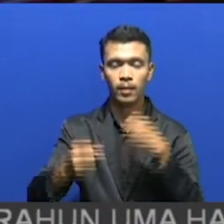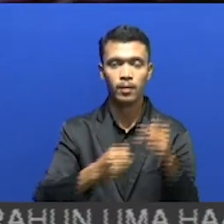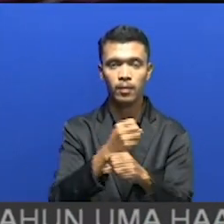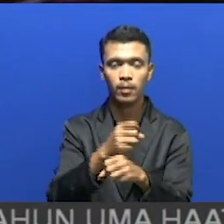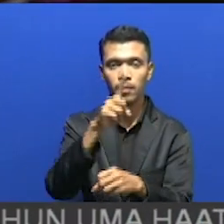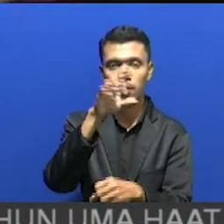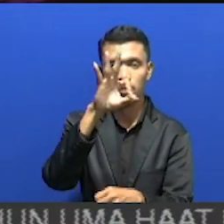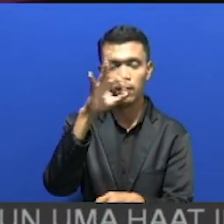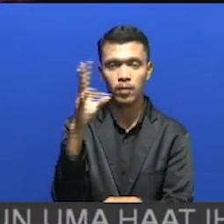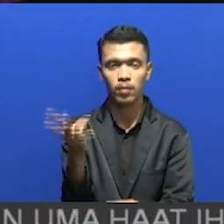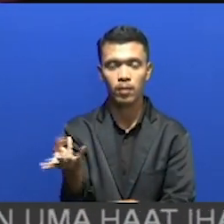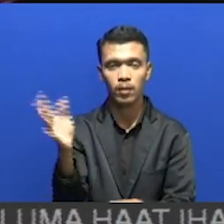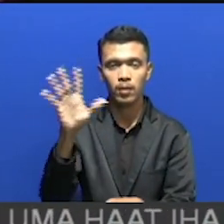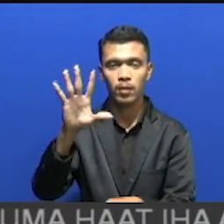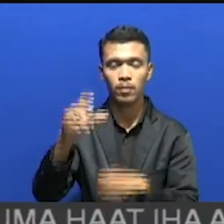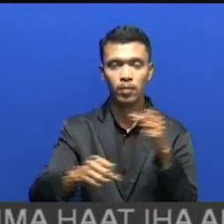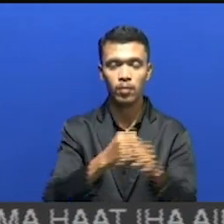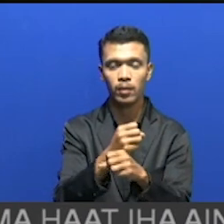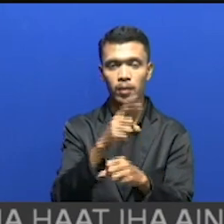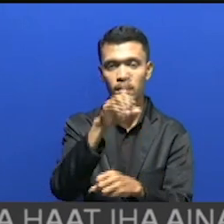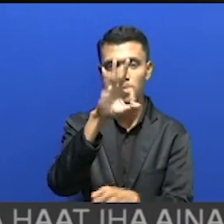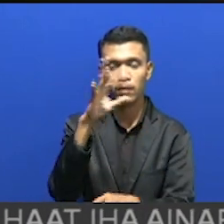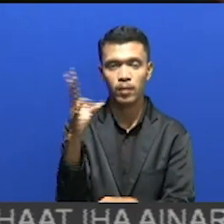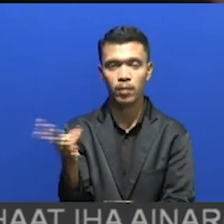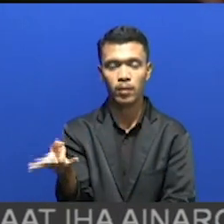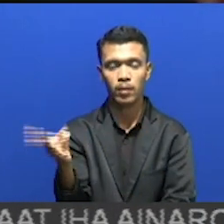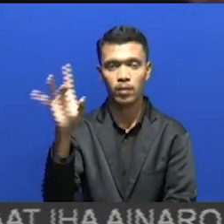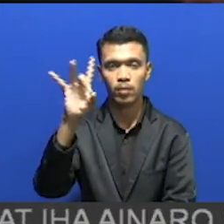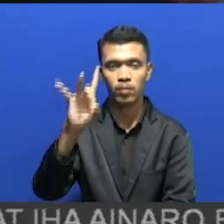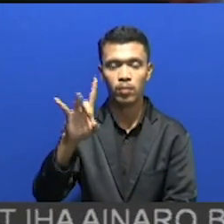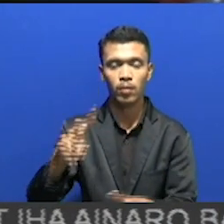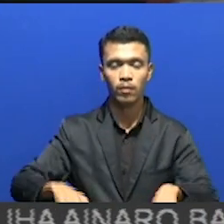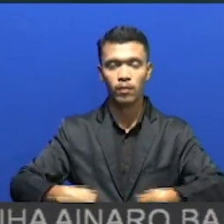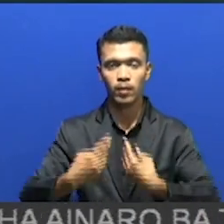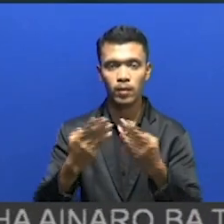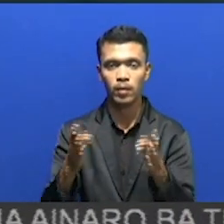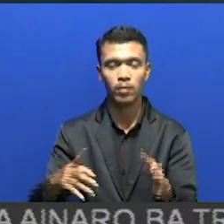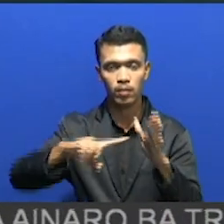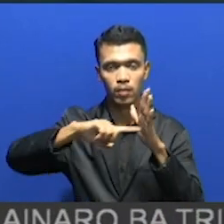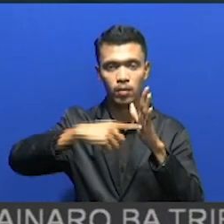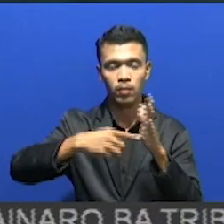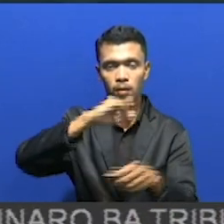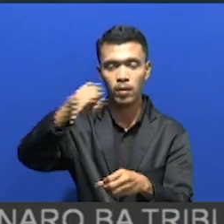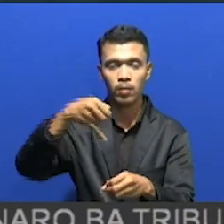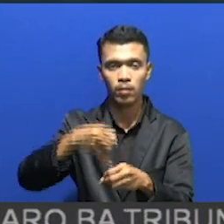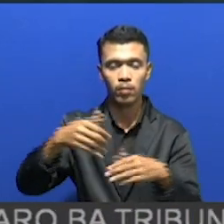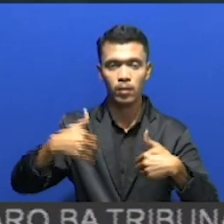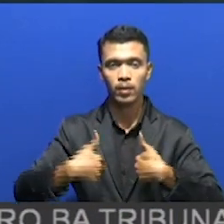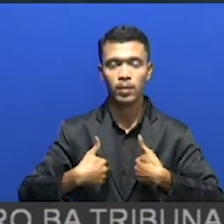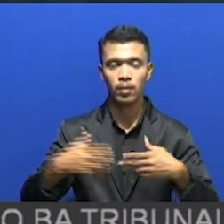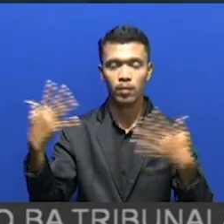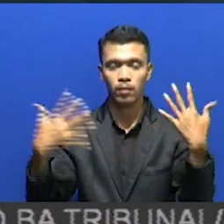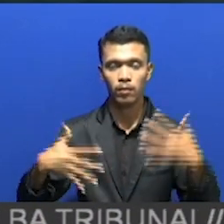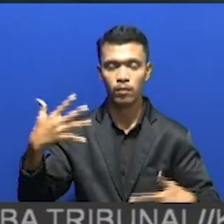Tusia Hitunolo Resin Limato, Tina Rihun Ida Tusia Hitunolo Resinwalo. Saudoso Rahu envolve an e a luta libertação